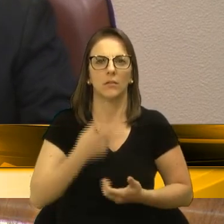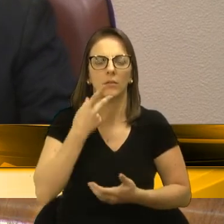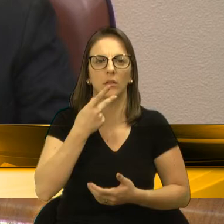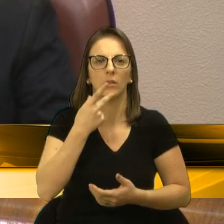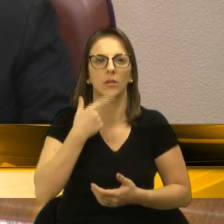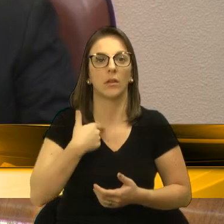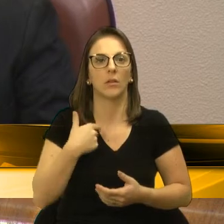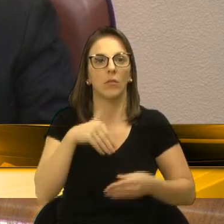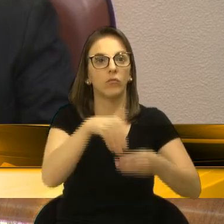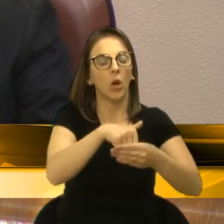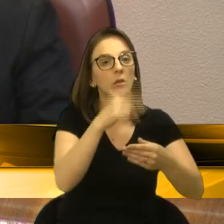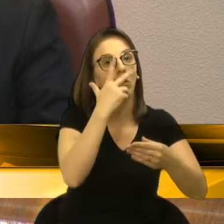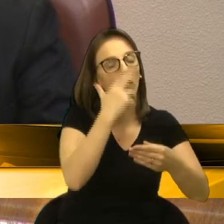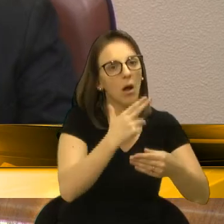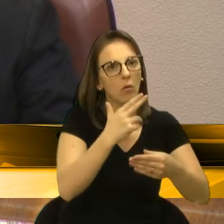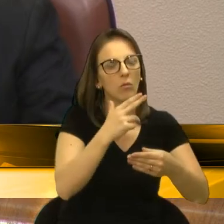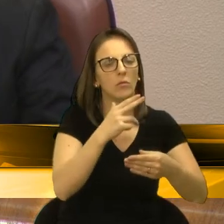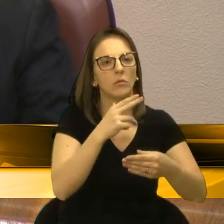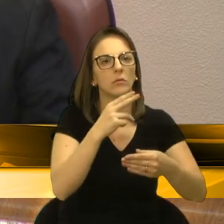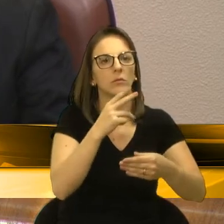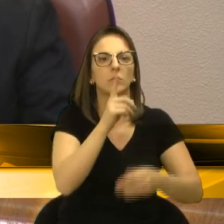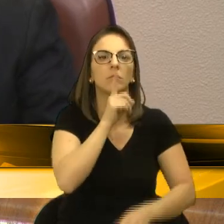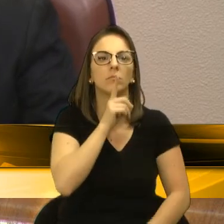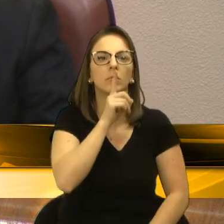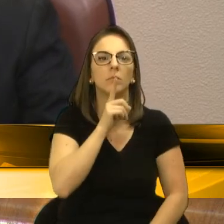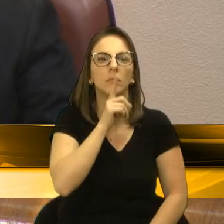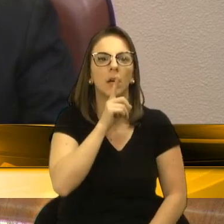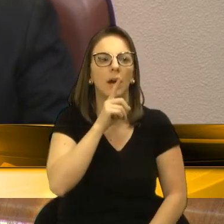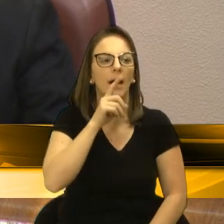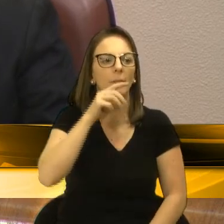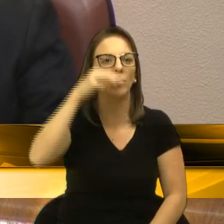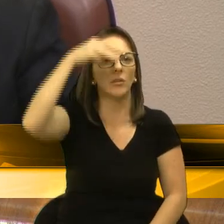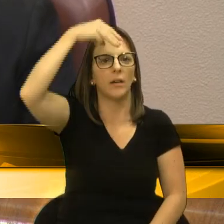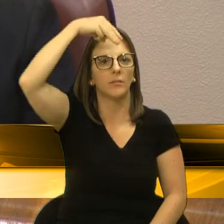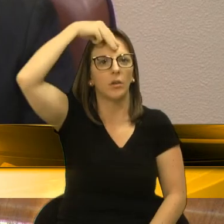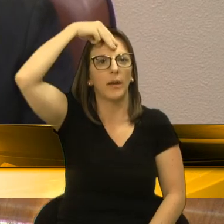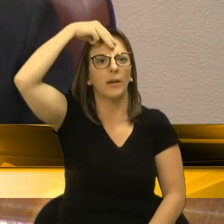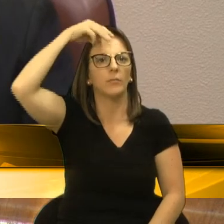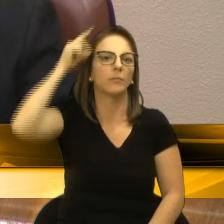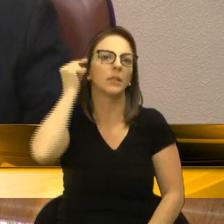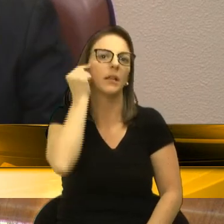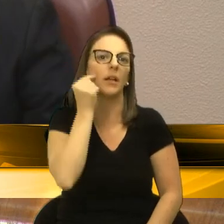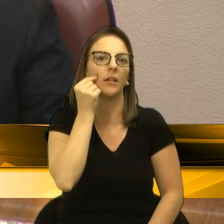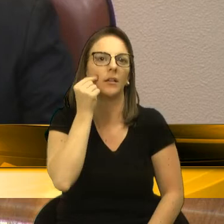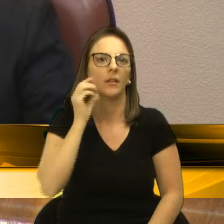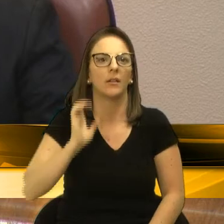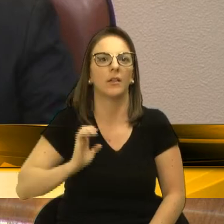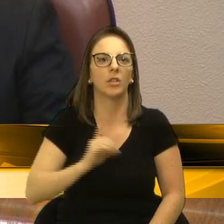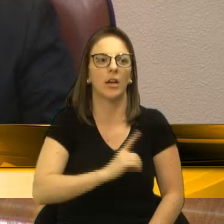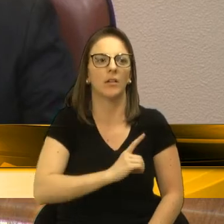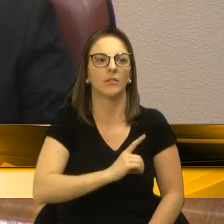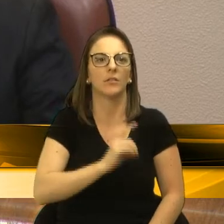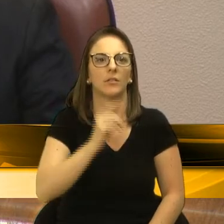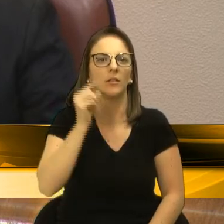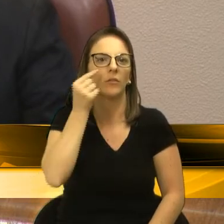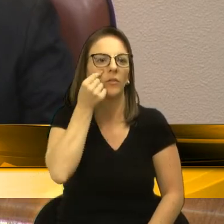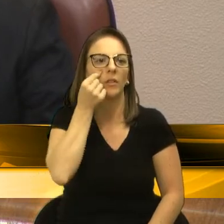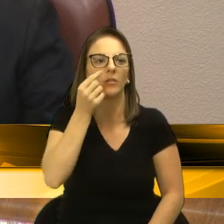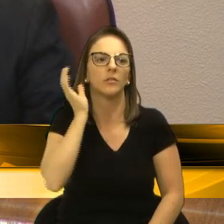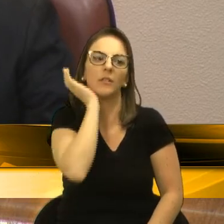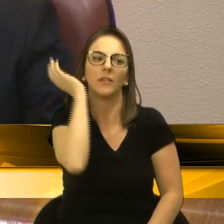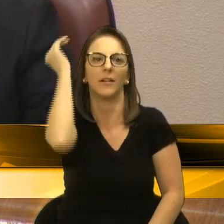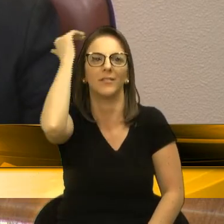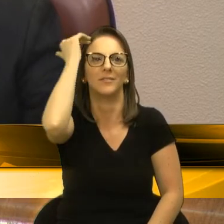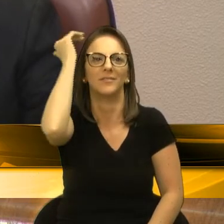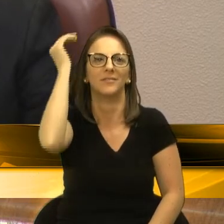pela mesma Alberto Meneguzzi, Alceu Tomé, Arlindo Bandeira, Denise Pessoa, Ed Carlos, Eloy Frisso, Felipe